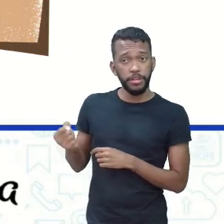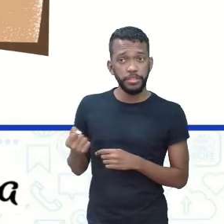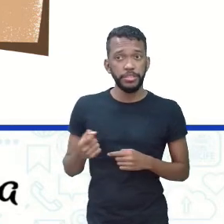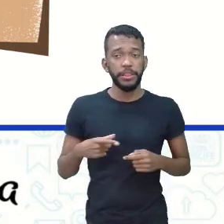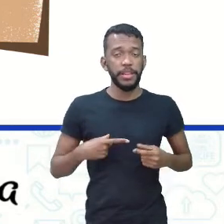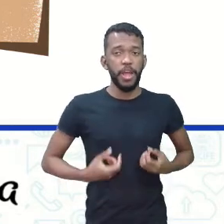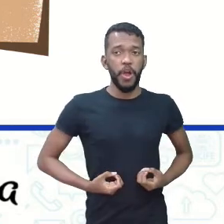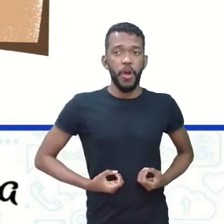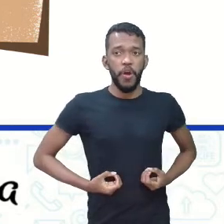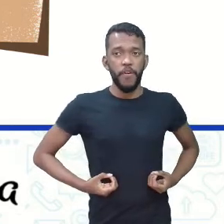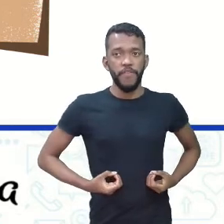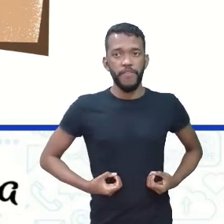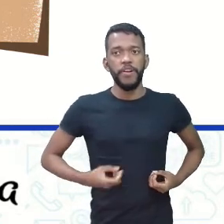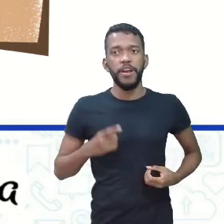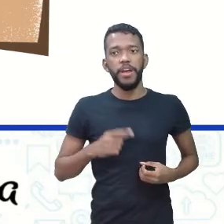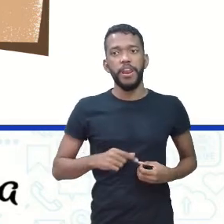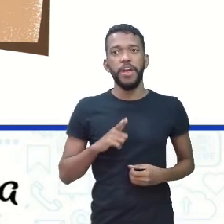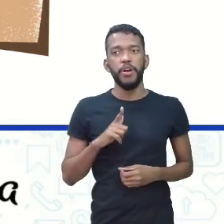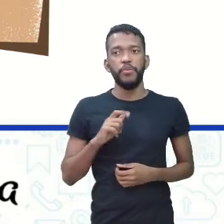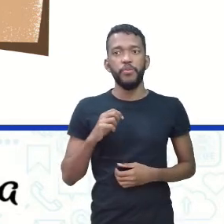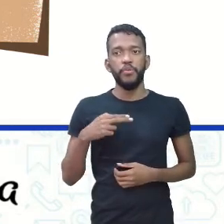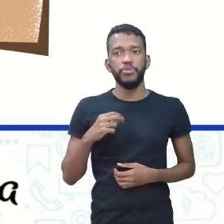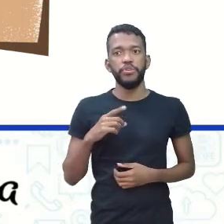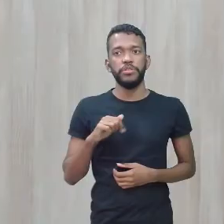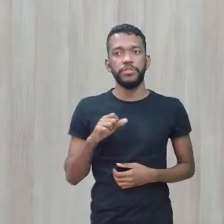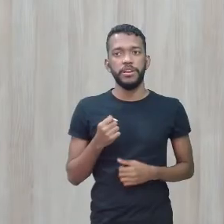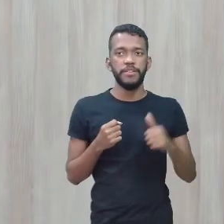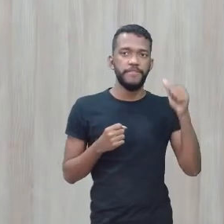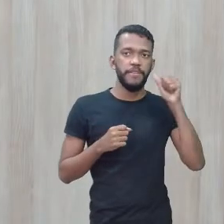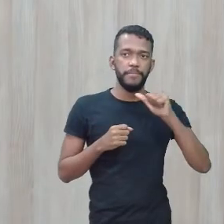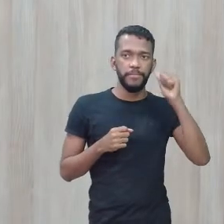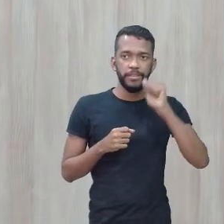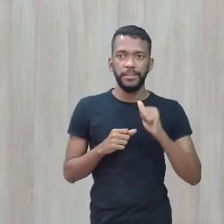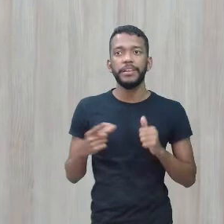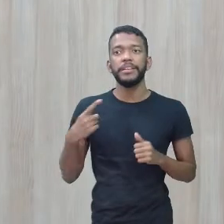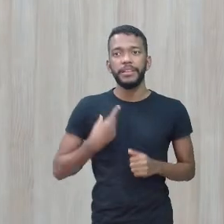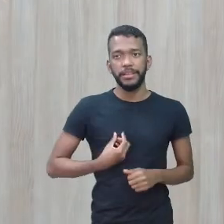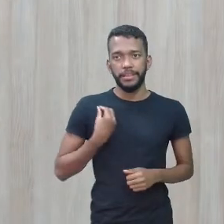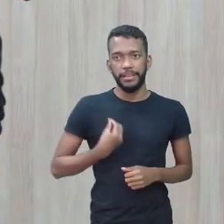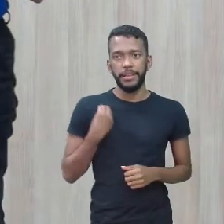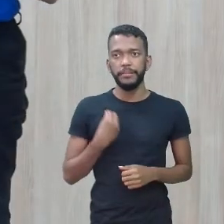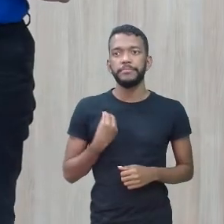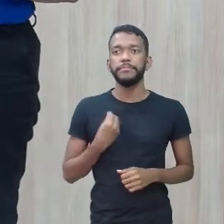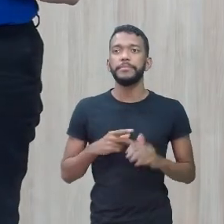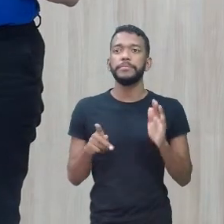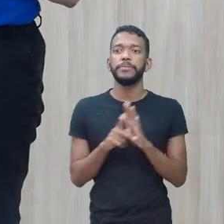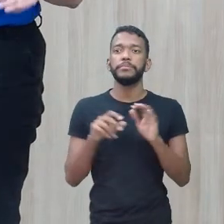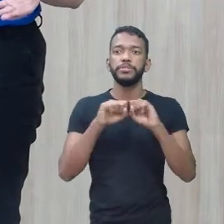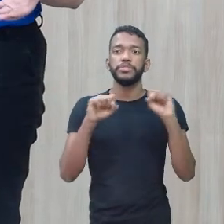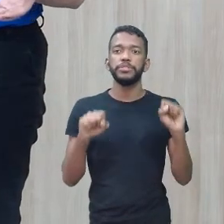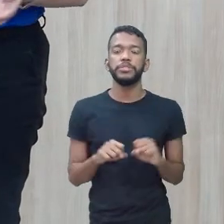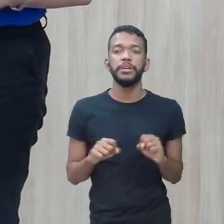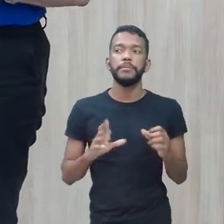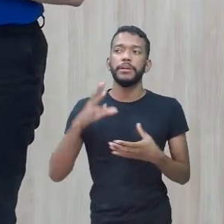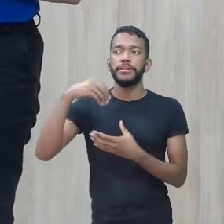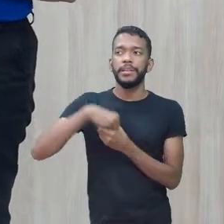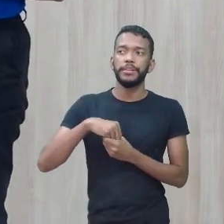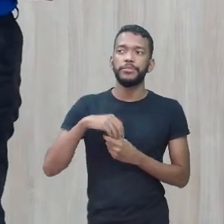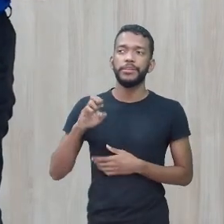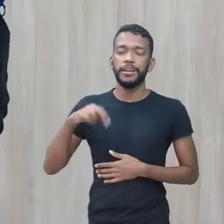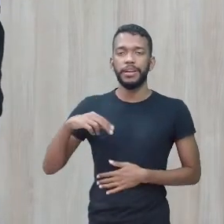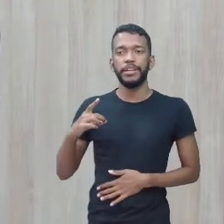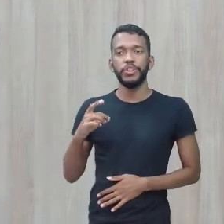gônadas femininas. E as gônadas, elas estão presentes também no sistema endócrino. Elas